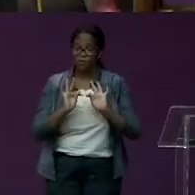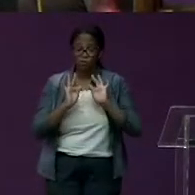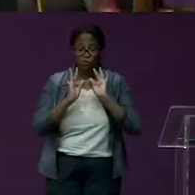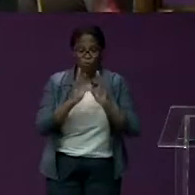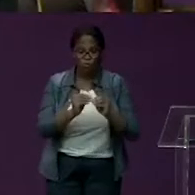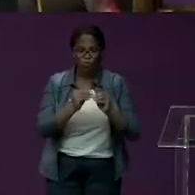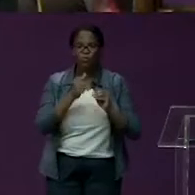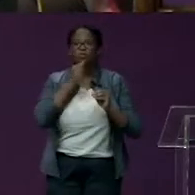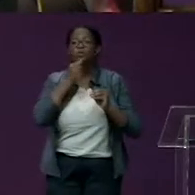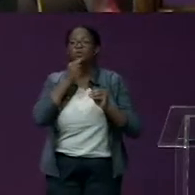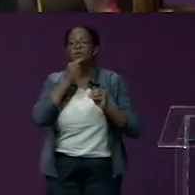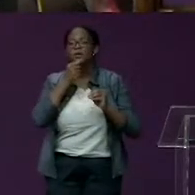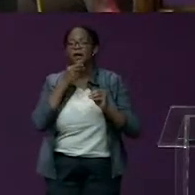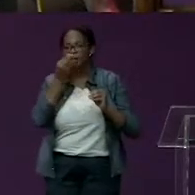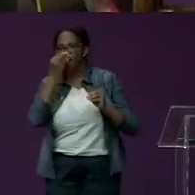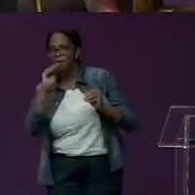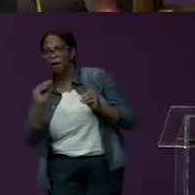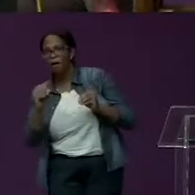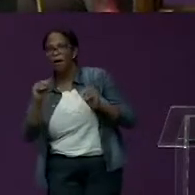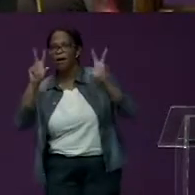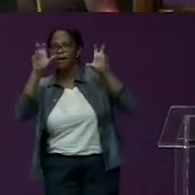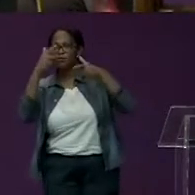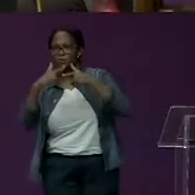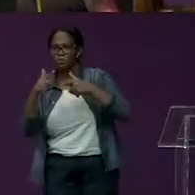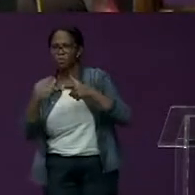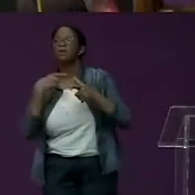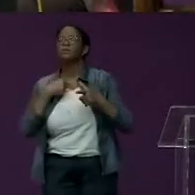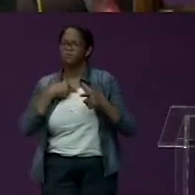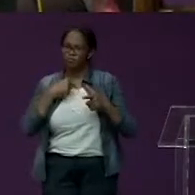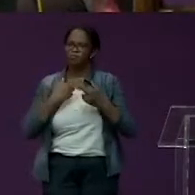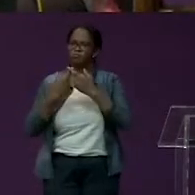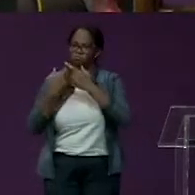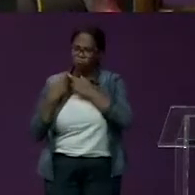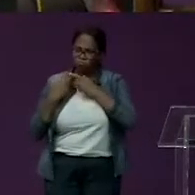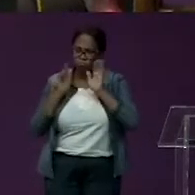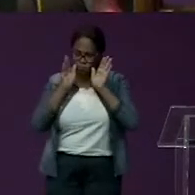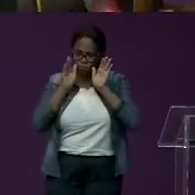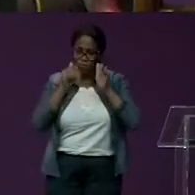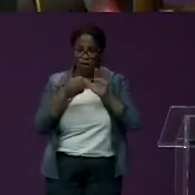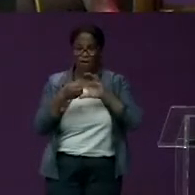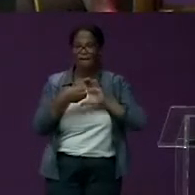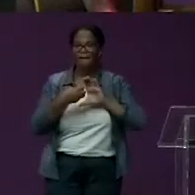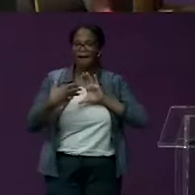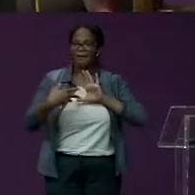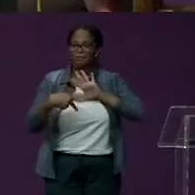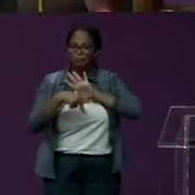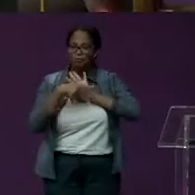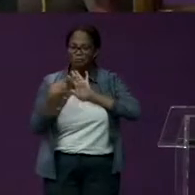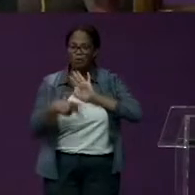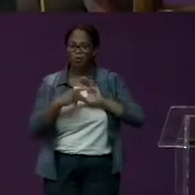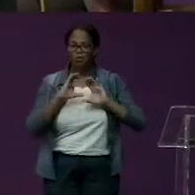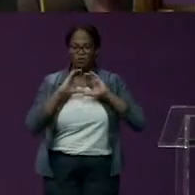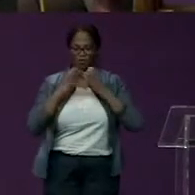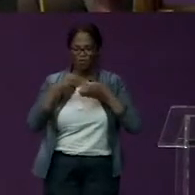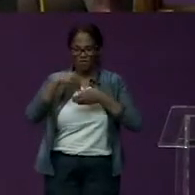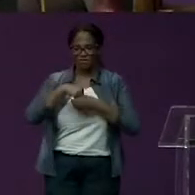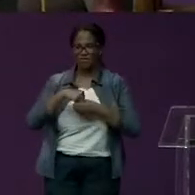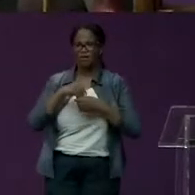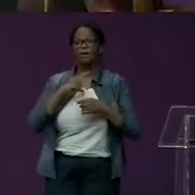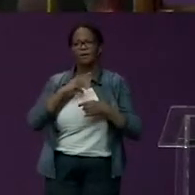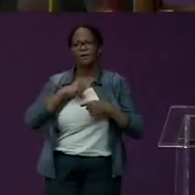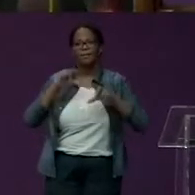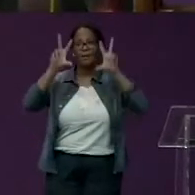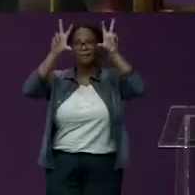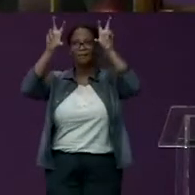fugir de questões polêmicas. Eu acho que isso também é uma característica dos nossos congressos internos. Há muitos